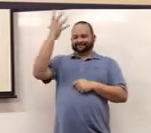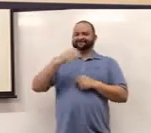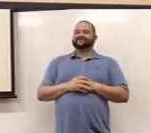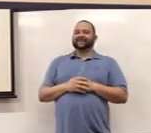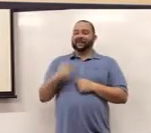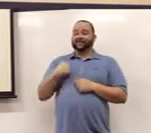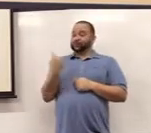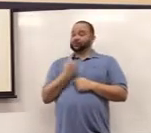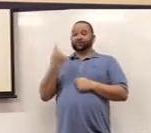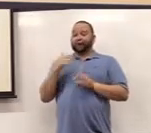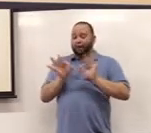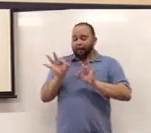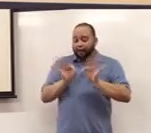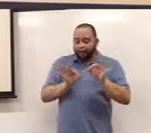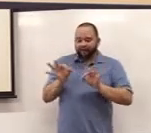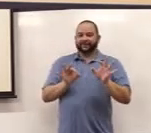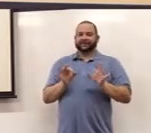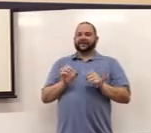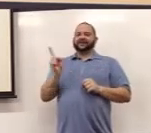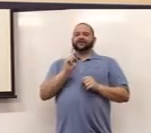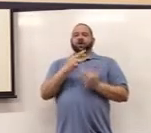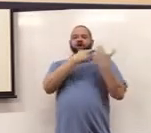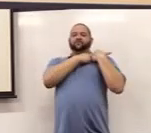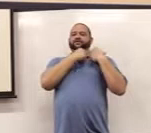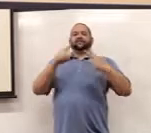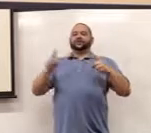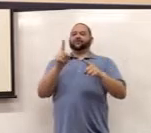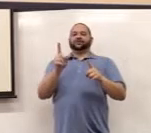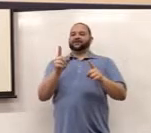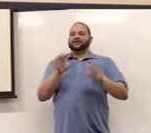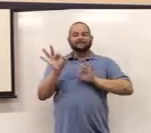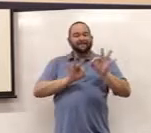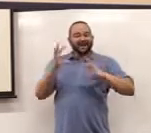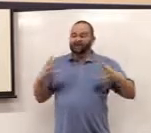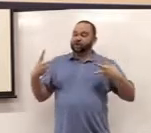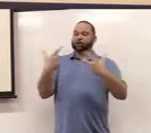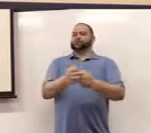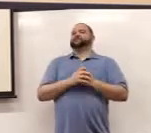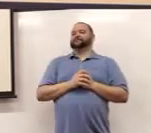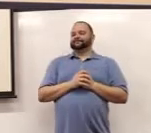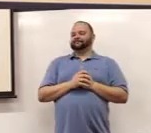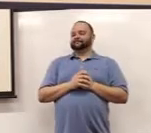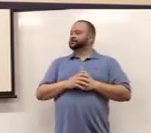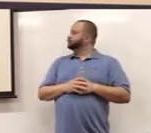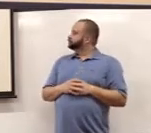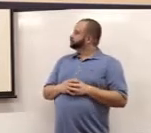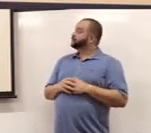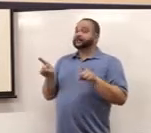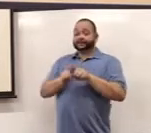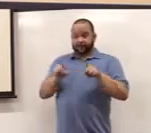acontecer. Então não era só um concerto, era uma academia, era uma definição de todos os dotes desse